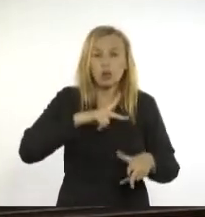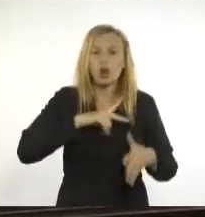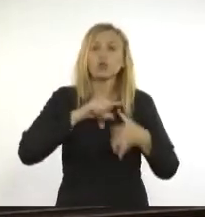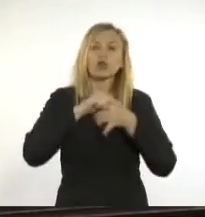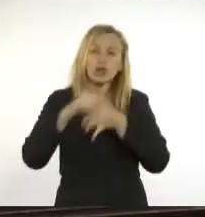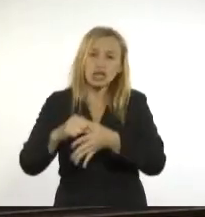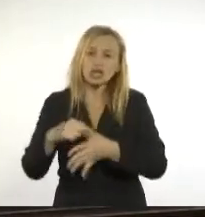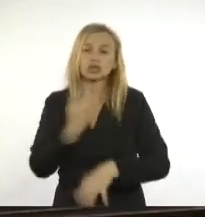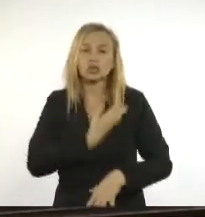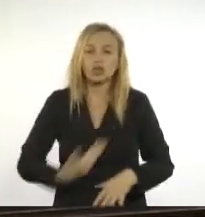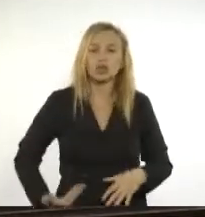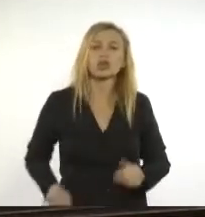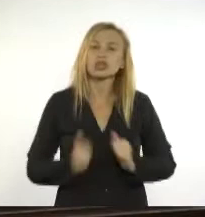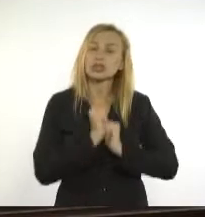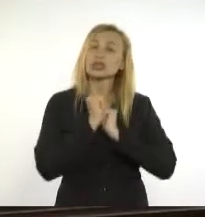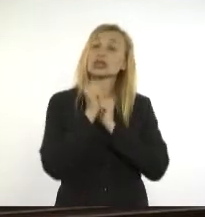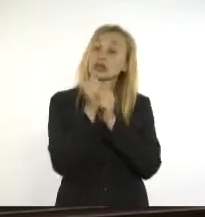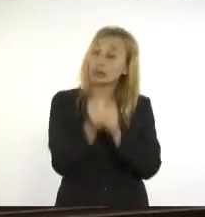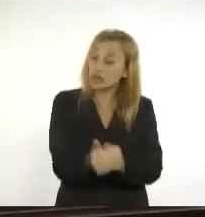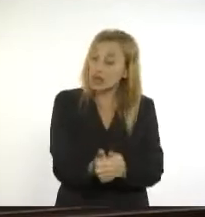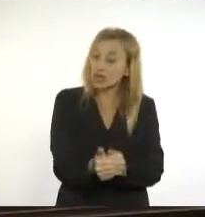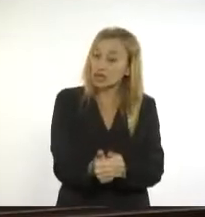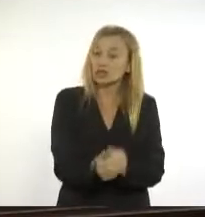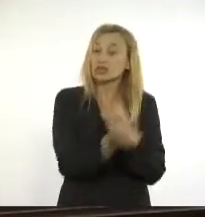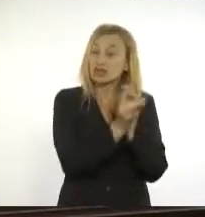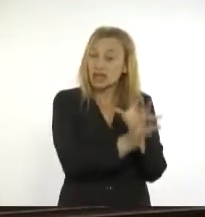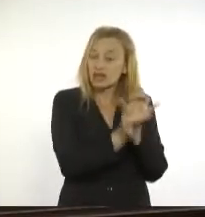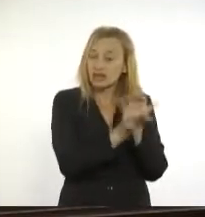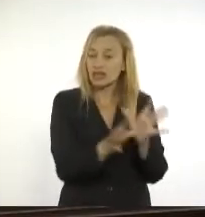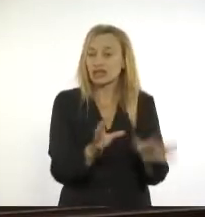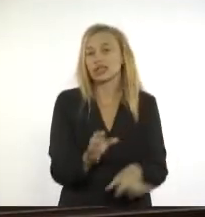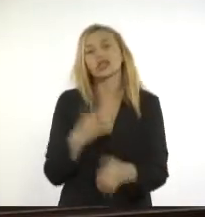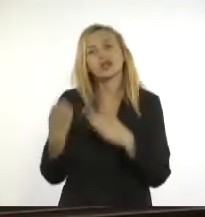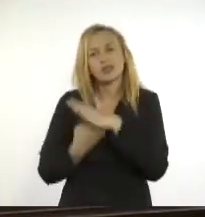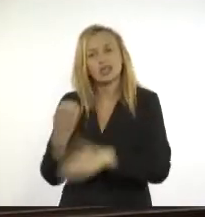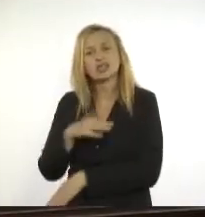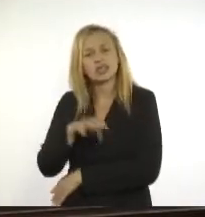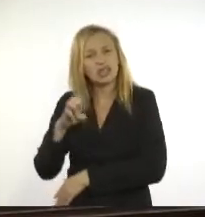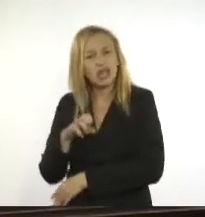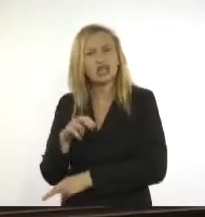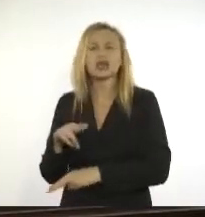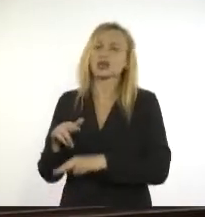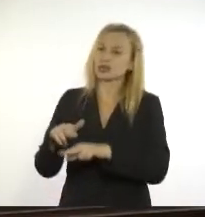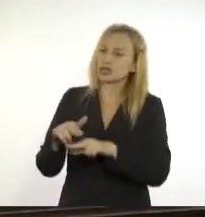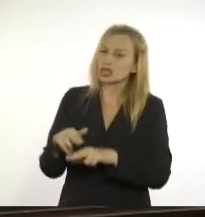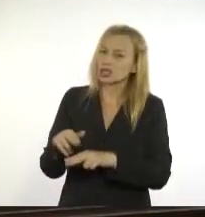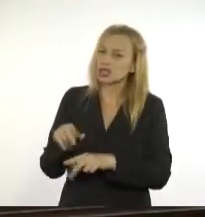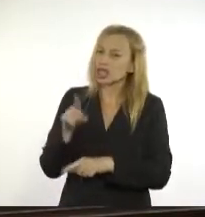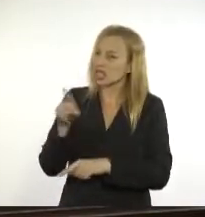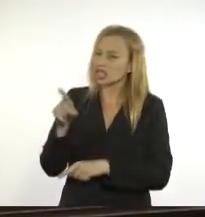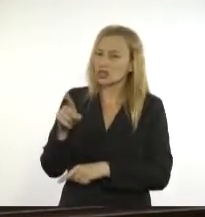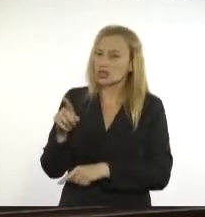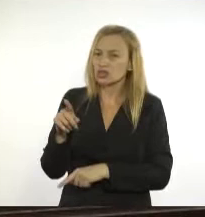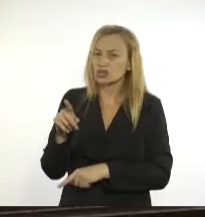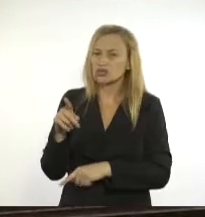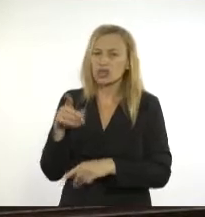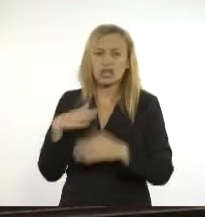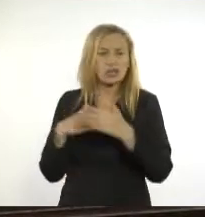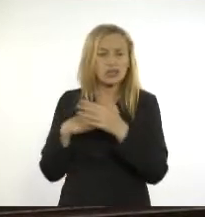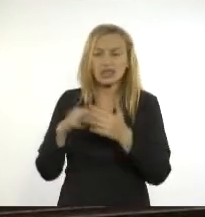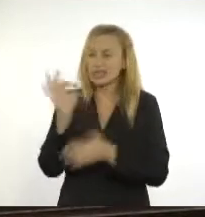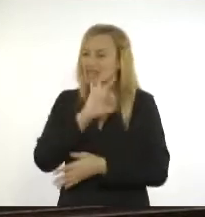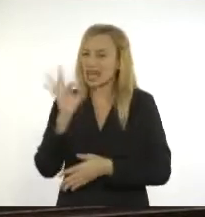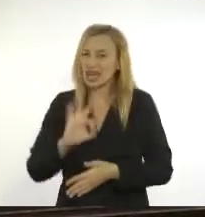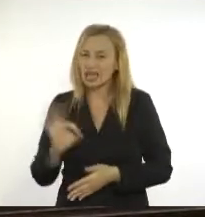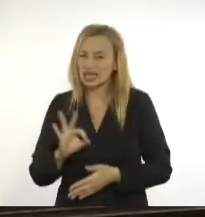decidiu caminhar na direção da privatização da SEDAE. E, para isso, não mediu limites para entregar